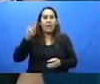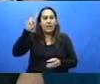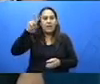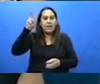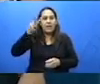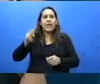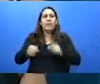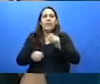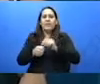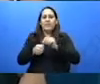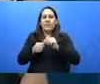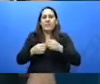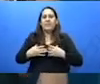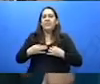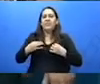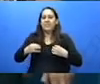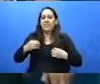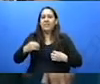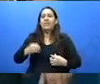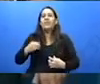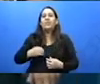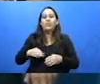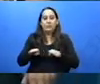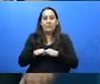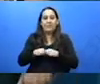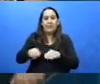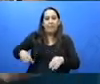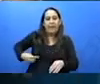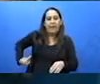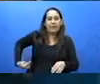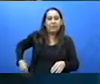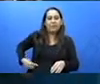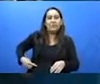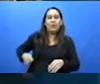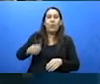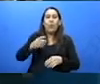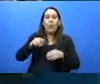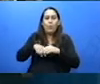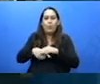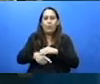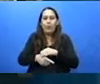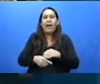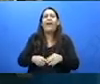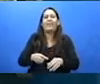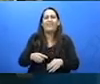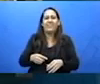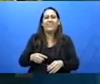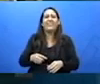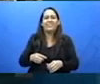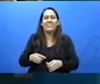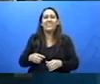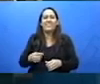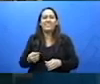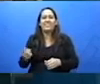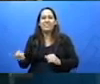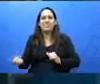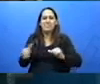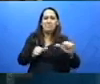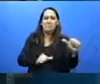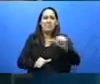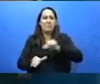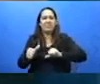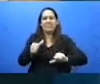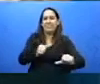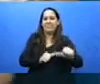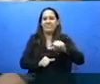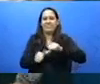tinha um círculo aqui assim, nas laterais da roupa? Tá vendo? A moda vai e volta. Você já deve ter ouvido